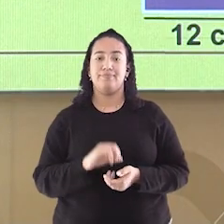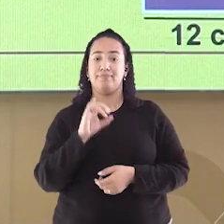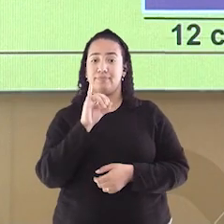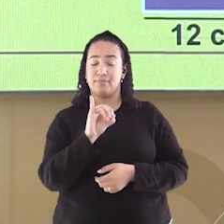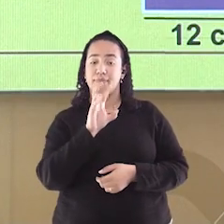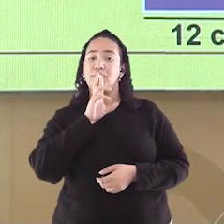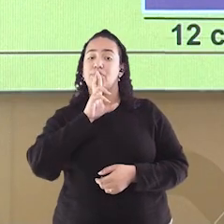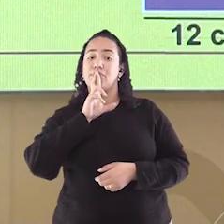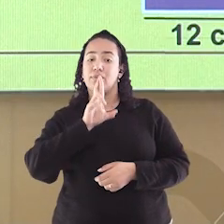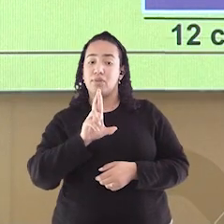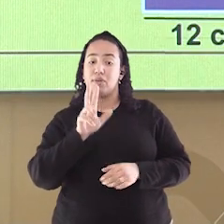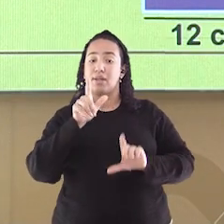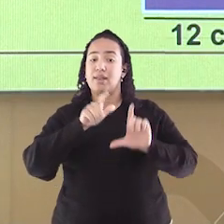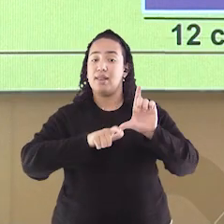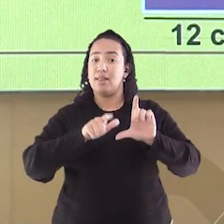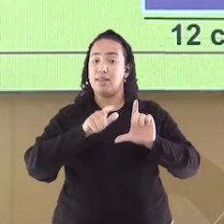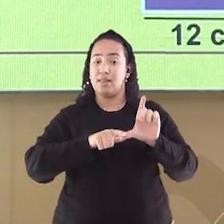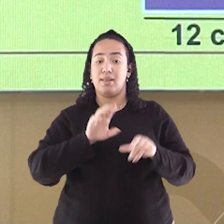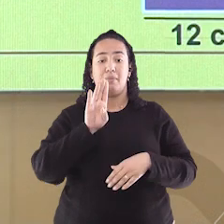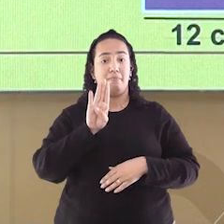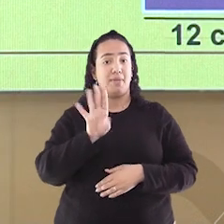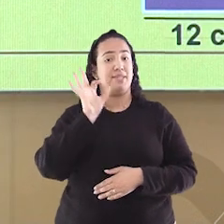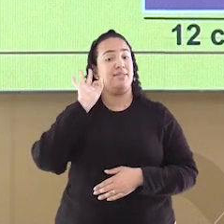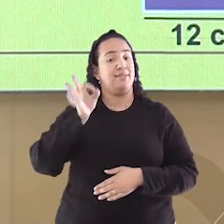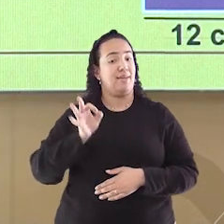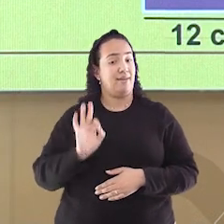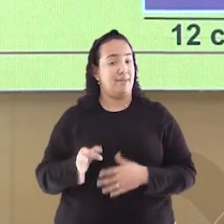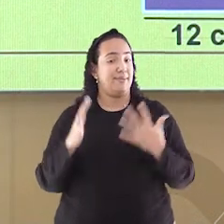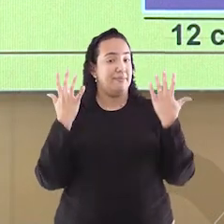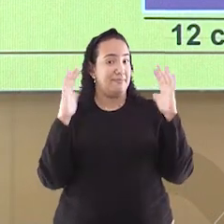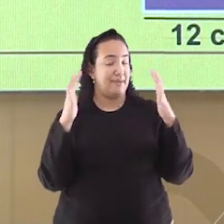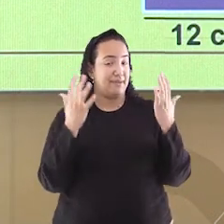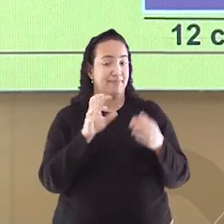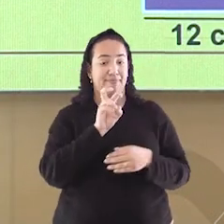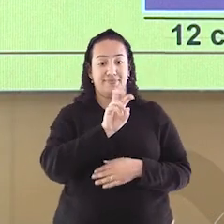Acertou quem respondeu a alternativa B,